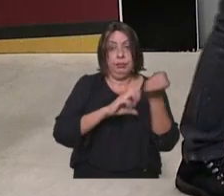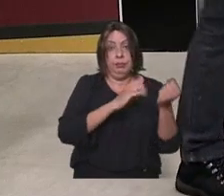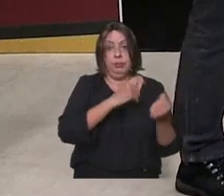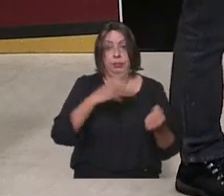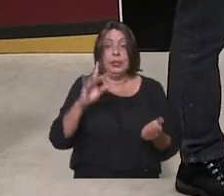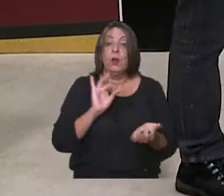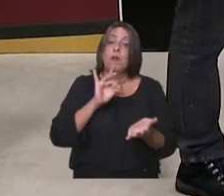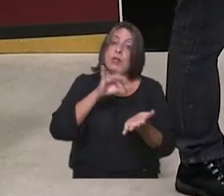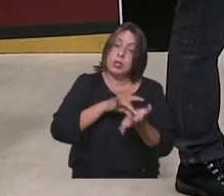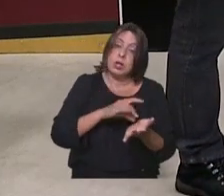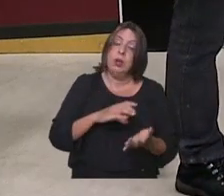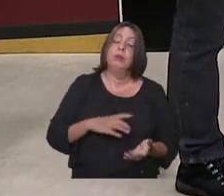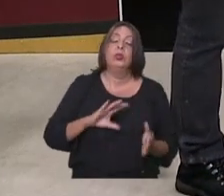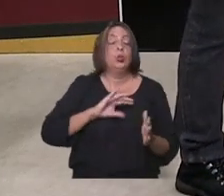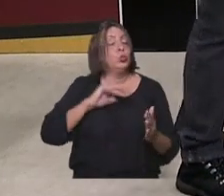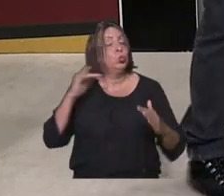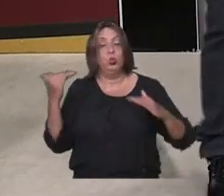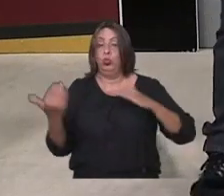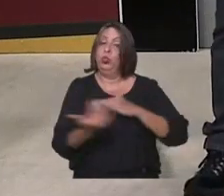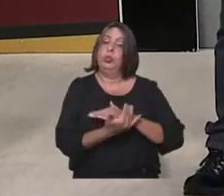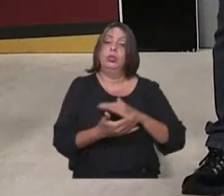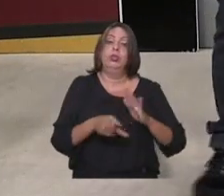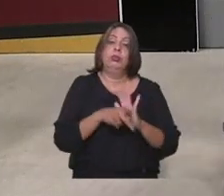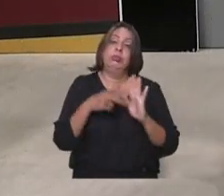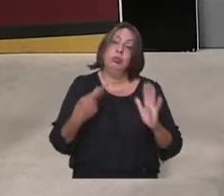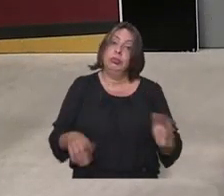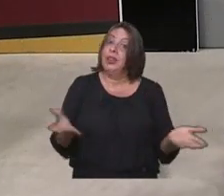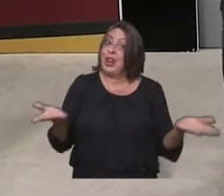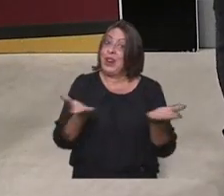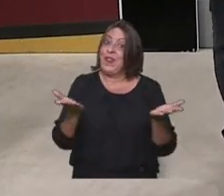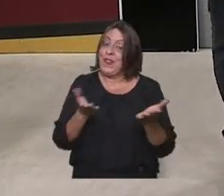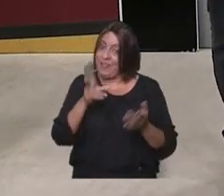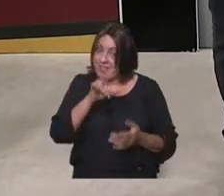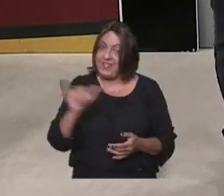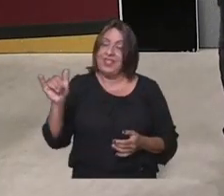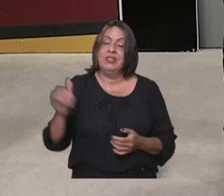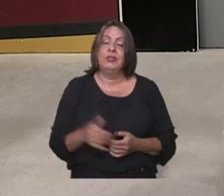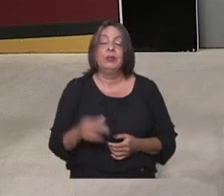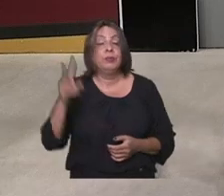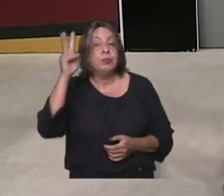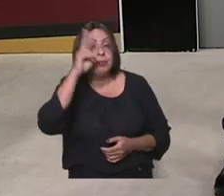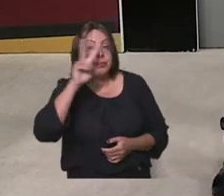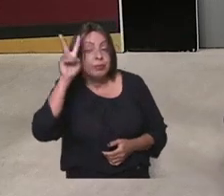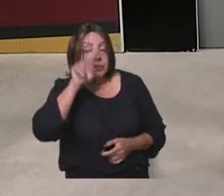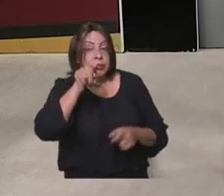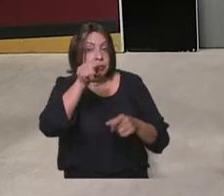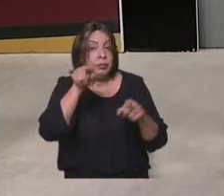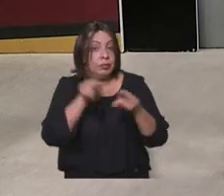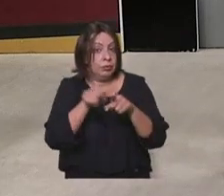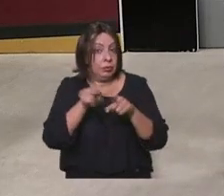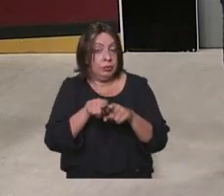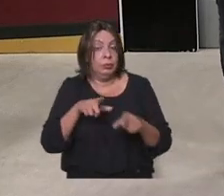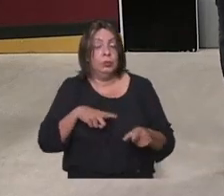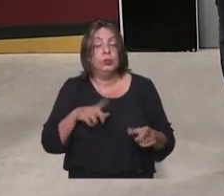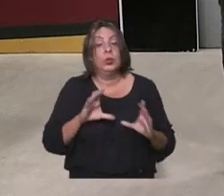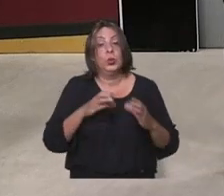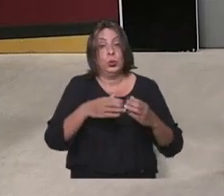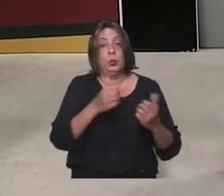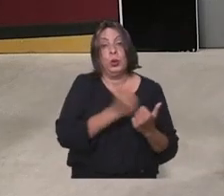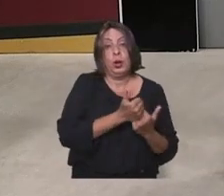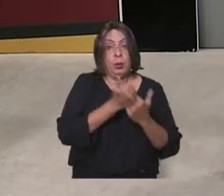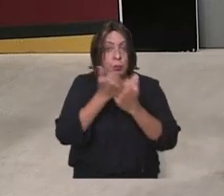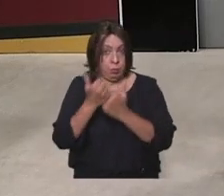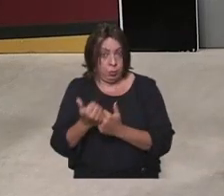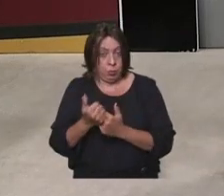Cap oficial em todas as redes aí. Vai lá, segue agora, vai! Ó, deixa só lembrar pra você também, o Grupo de Apoio à Criança com Câncer realizou